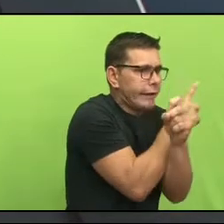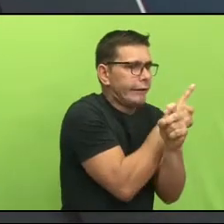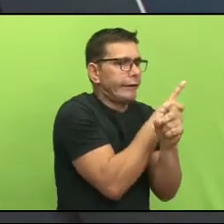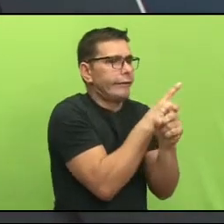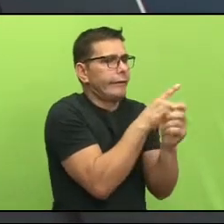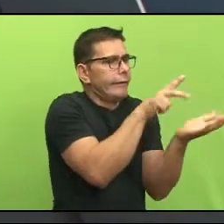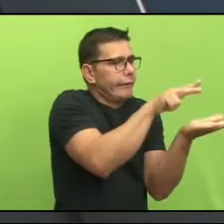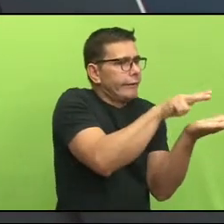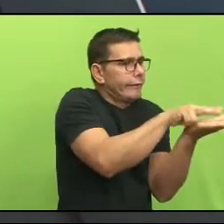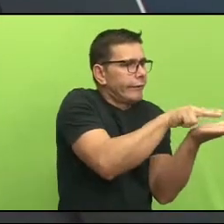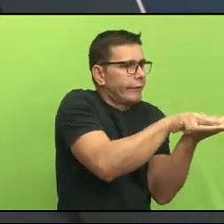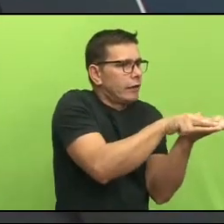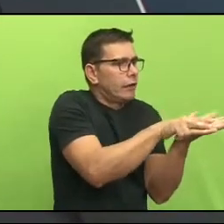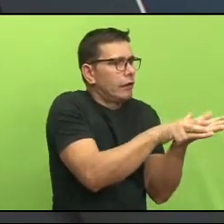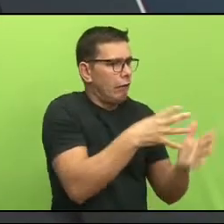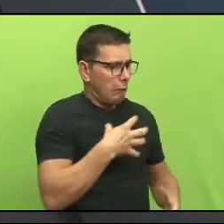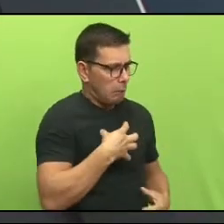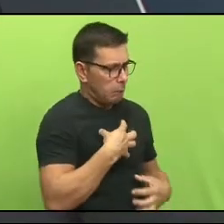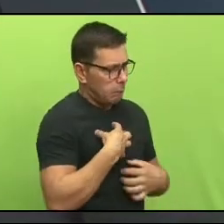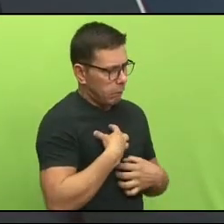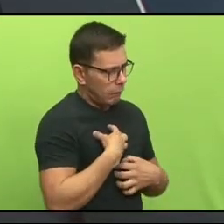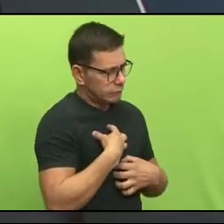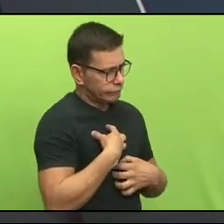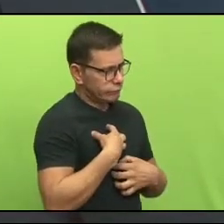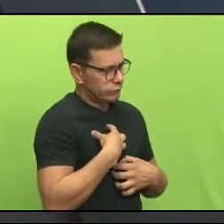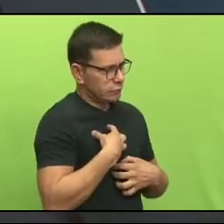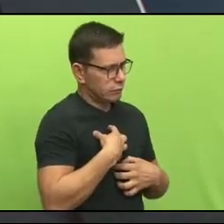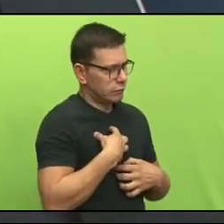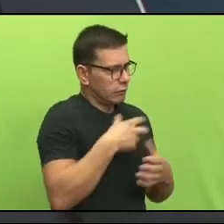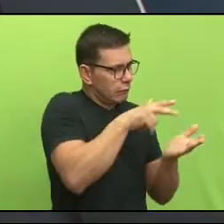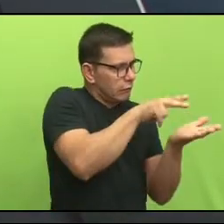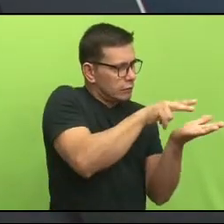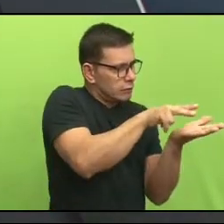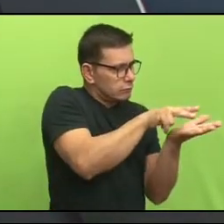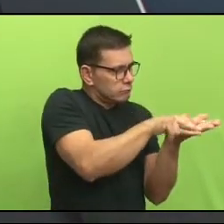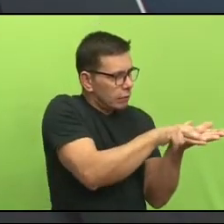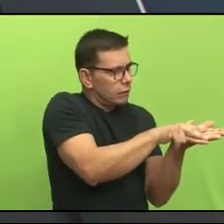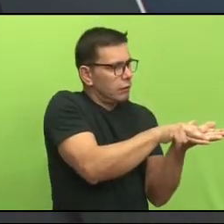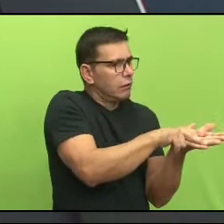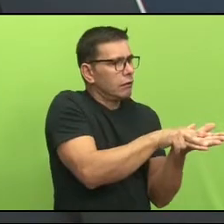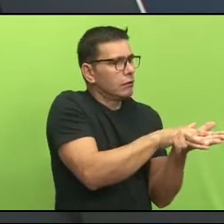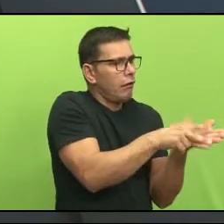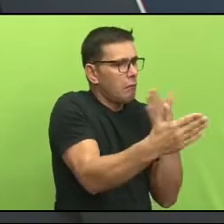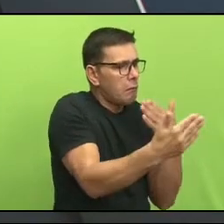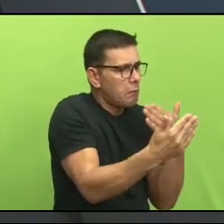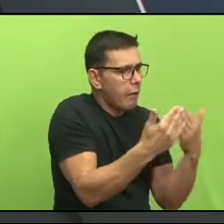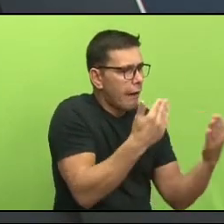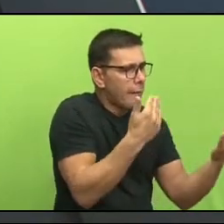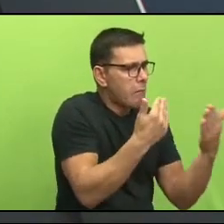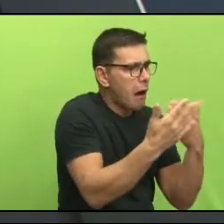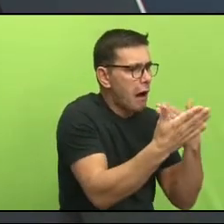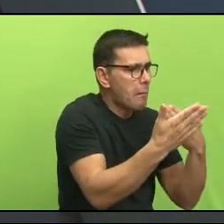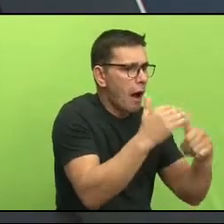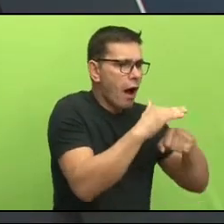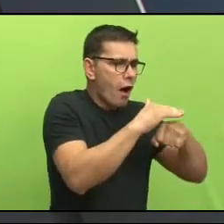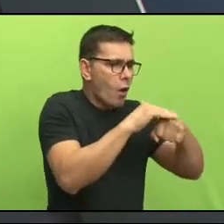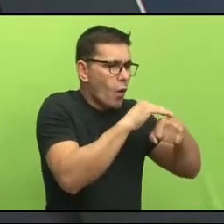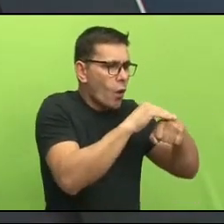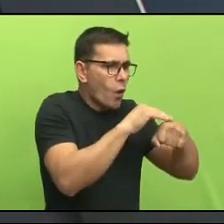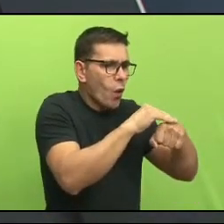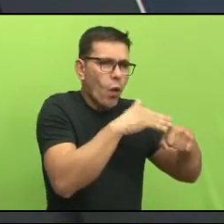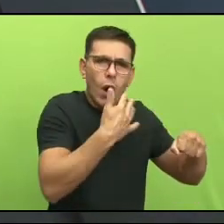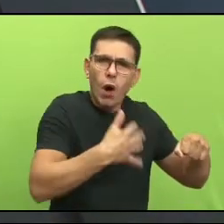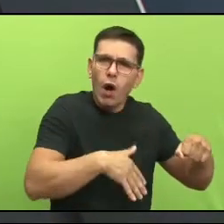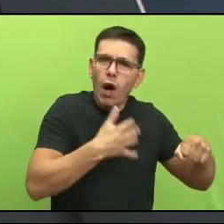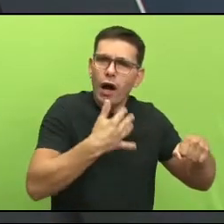se sente. É algo do campo morfogenético. Quem tiver muito interesse em estudar um pouquinho sobre o